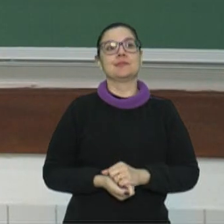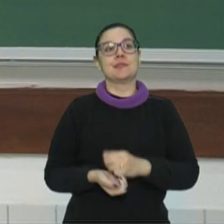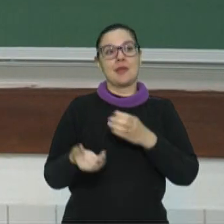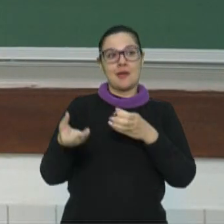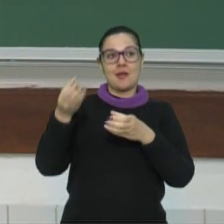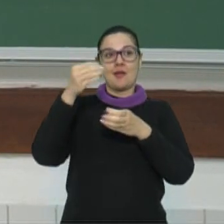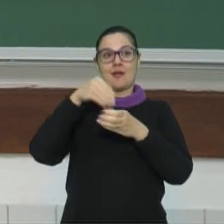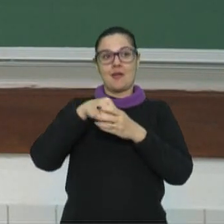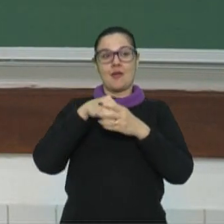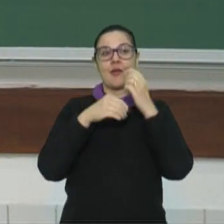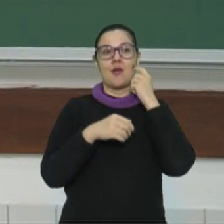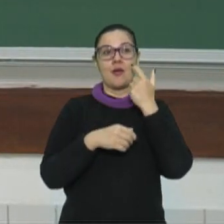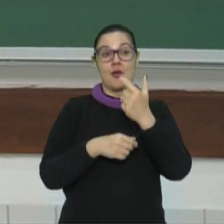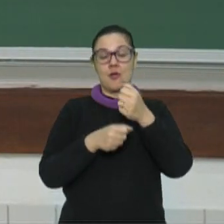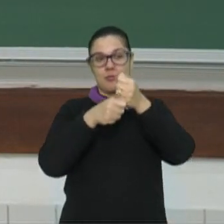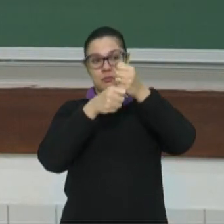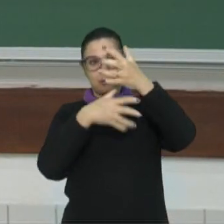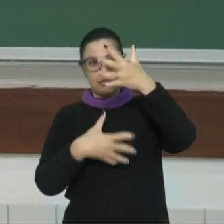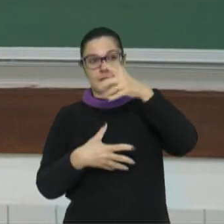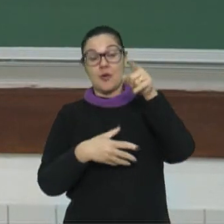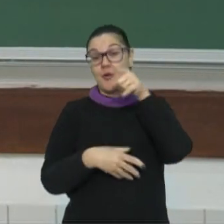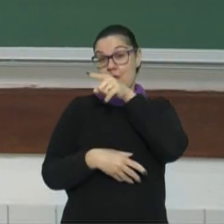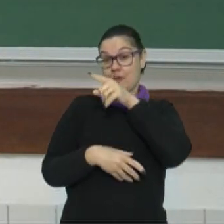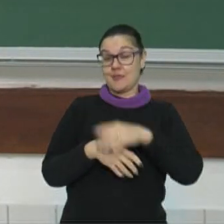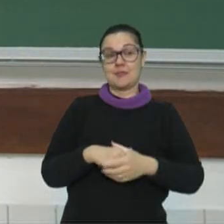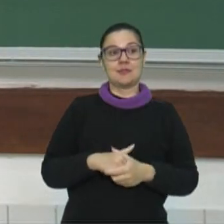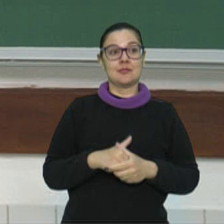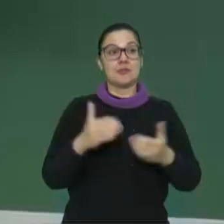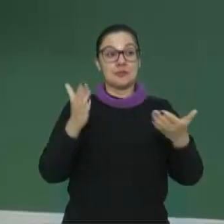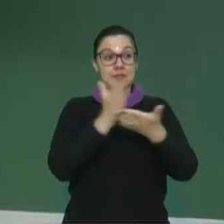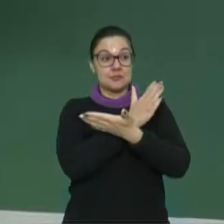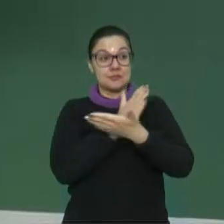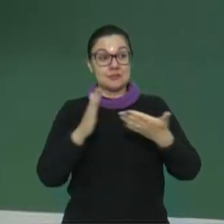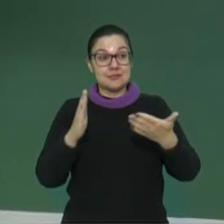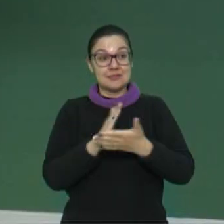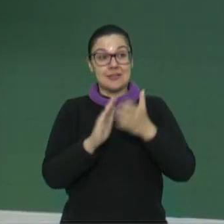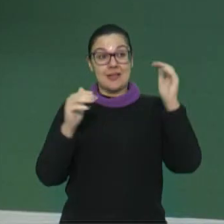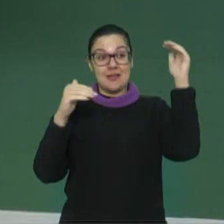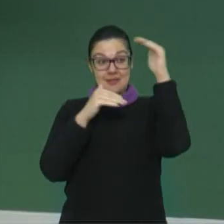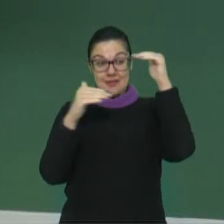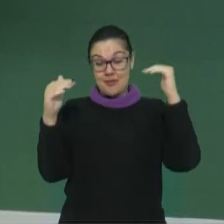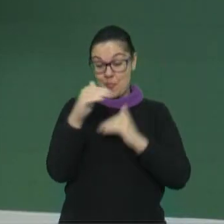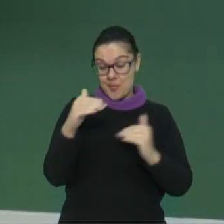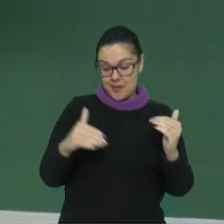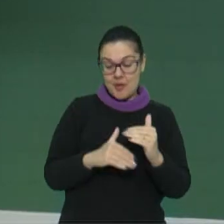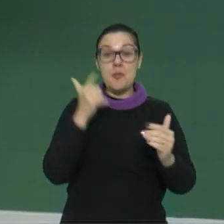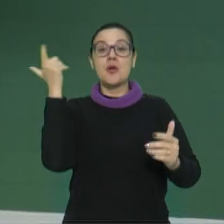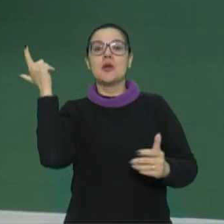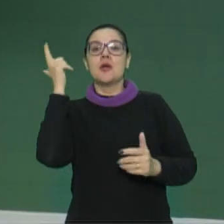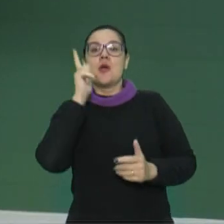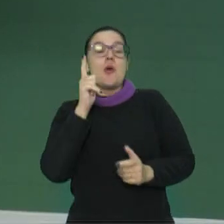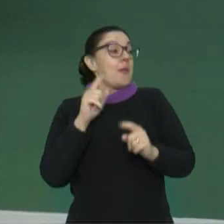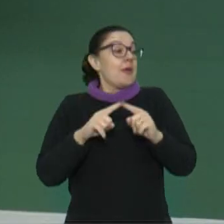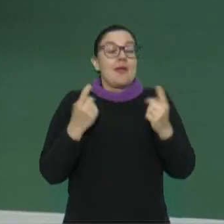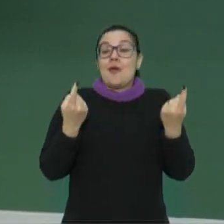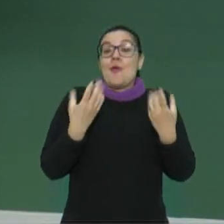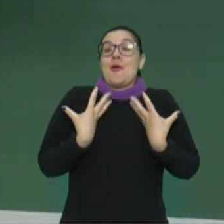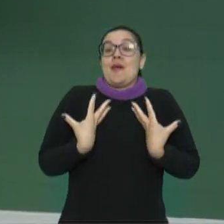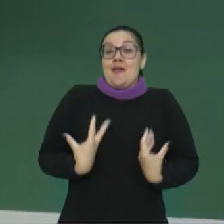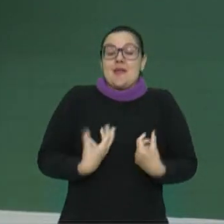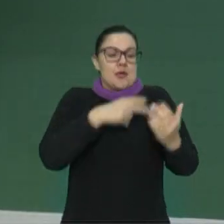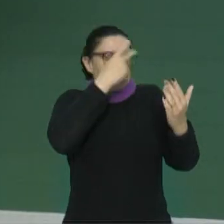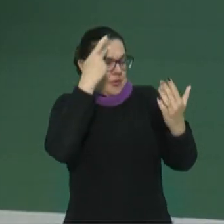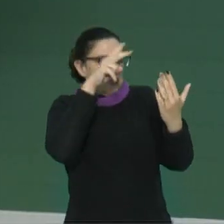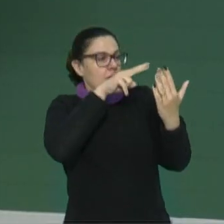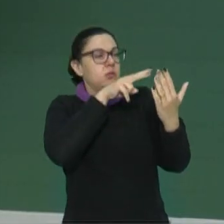dentro da reportagem, gente, porque é um texto longo. Eu preciso separar um pouco as ideias para não cansar o meu leitor. Então aqui,